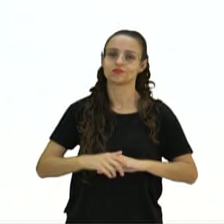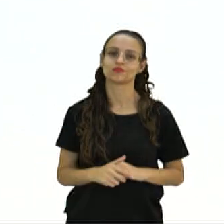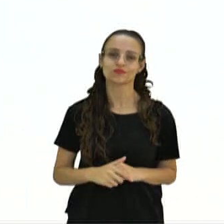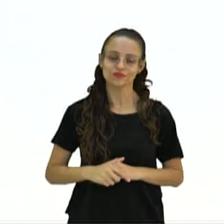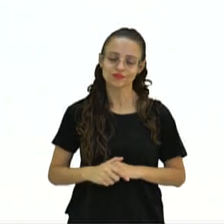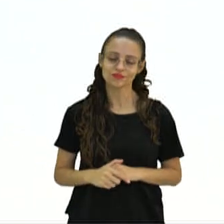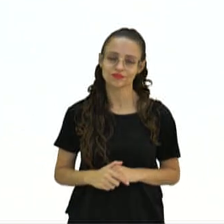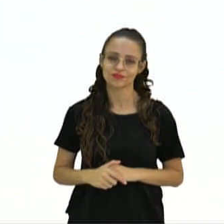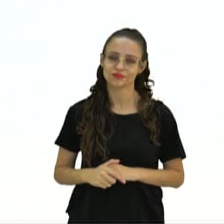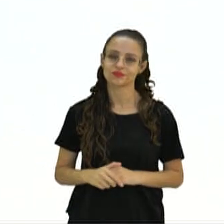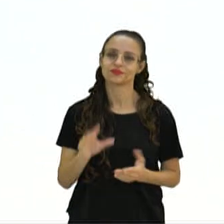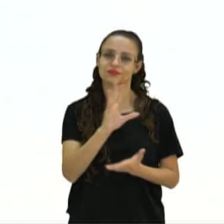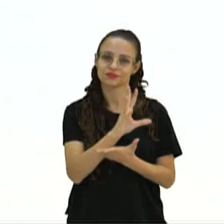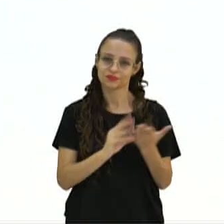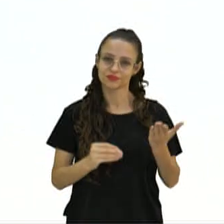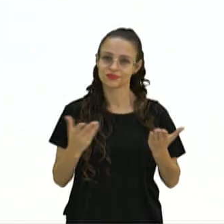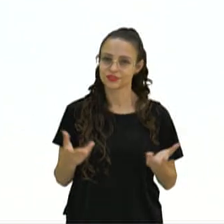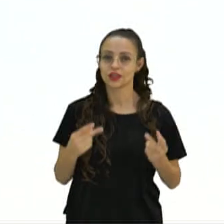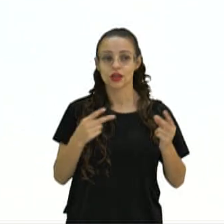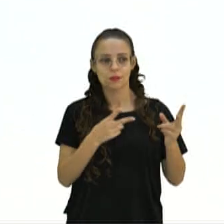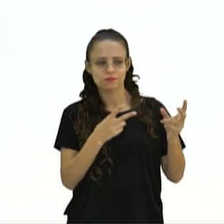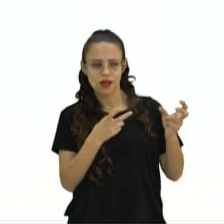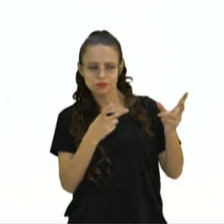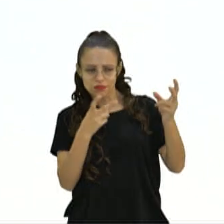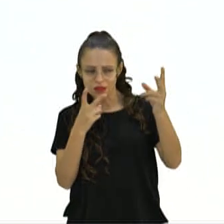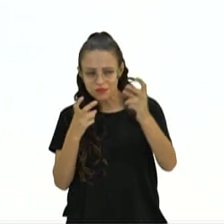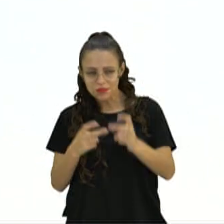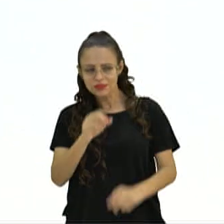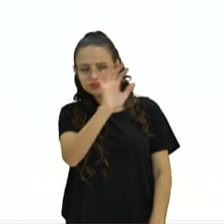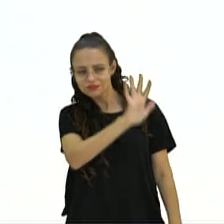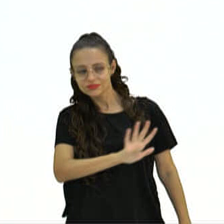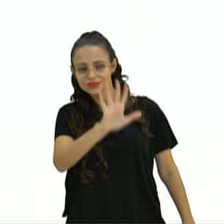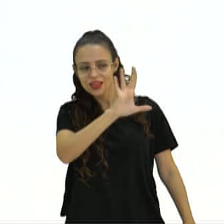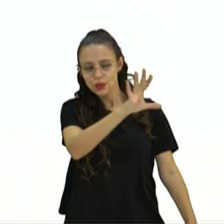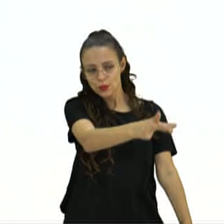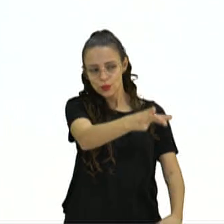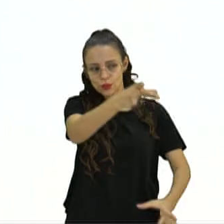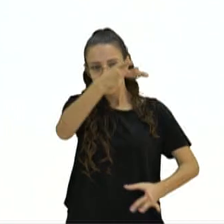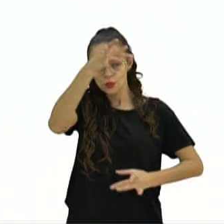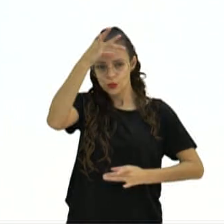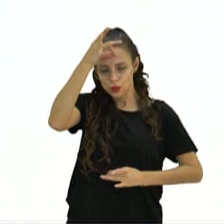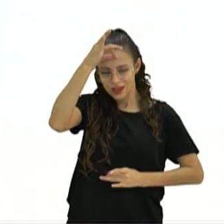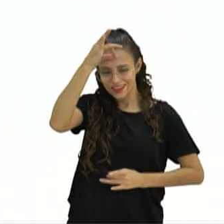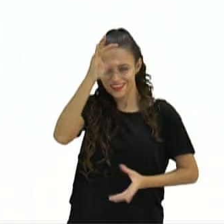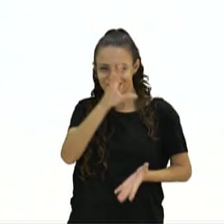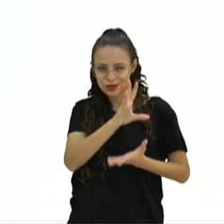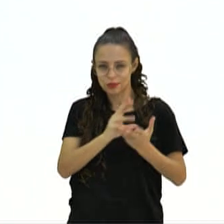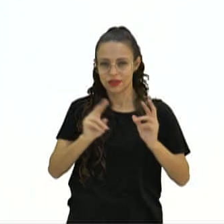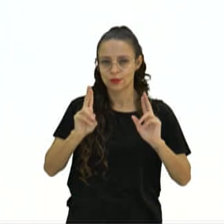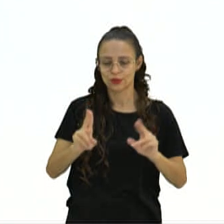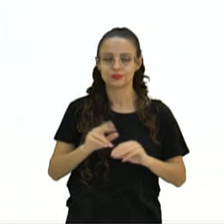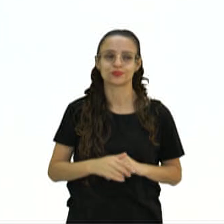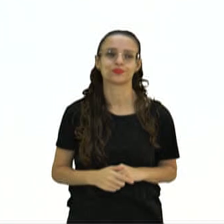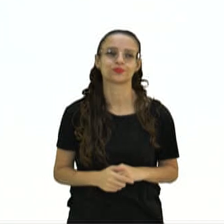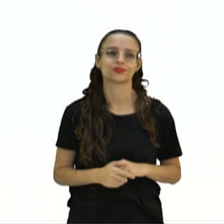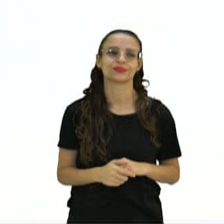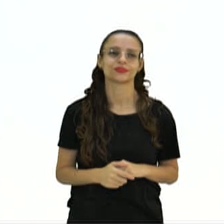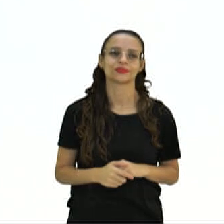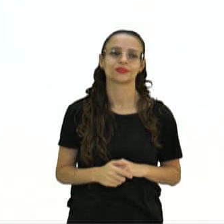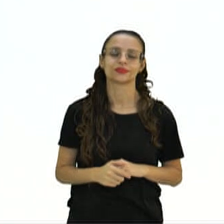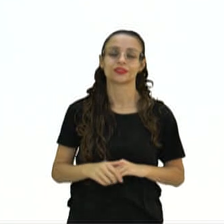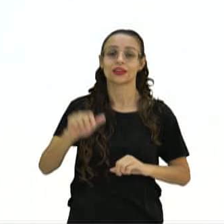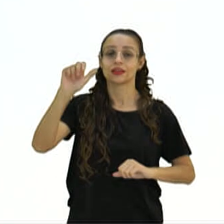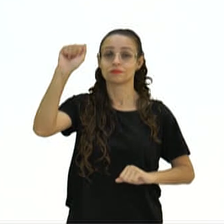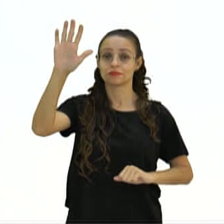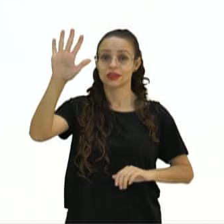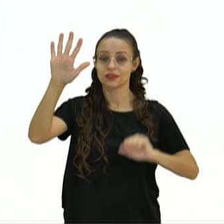a atividade de imitação. Observar o outro e replicar o que este faz. Então, a situação da imitação. A